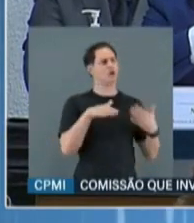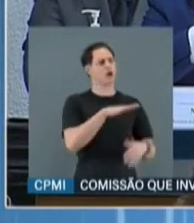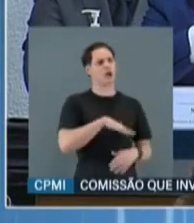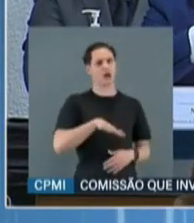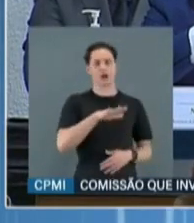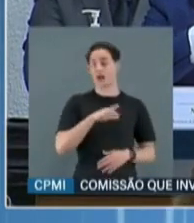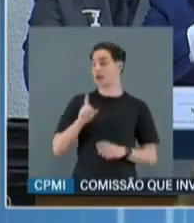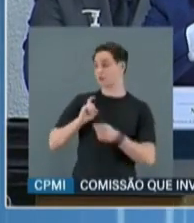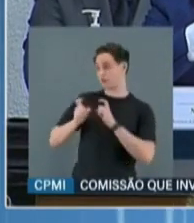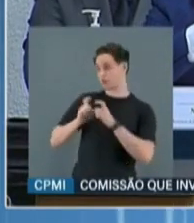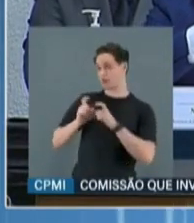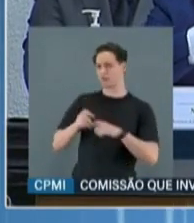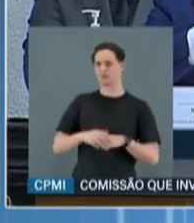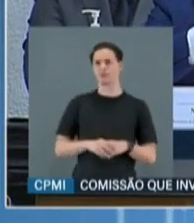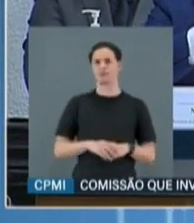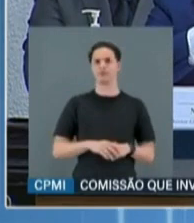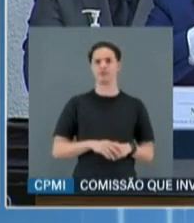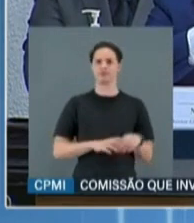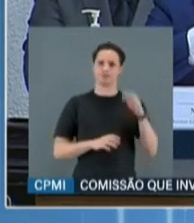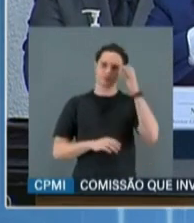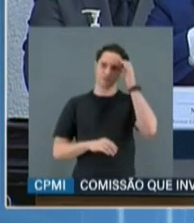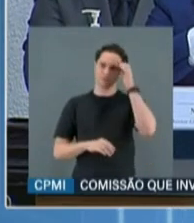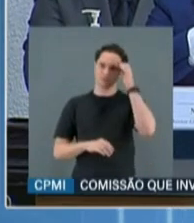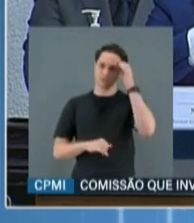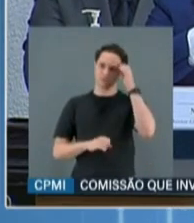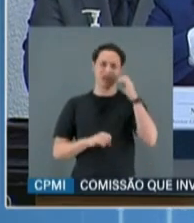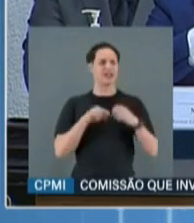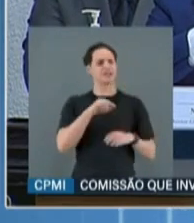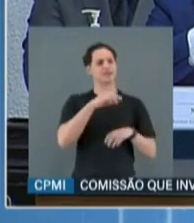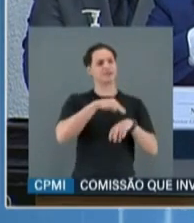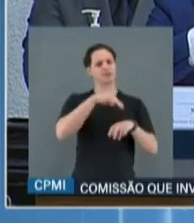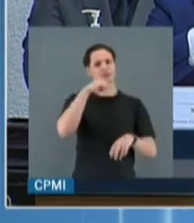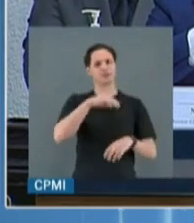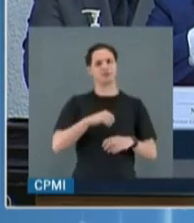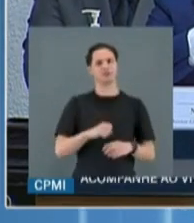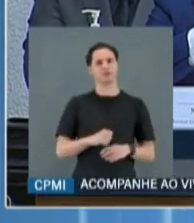atrapalhar. E ele também disse que a relação com o ex-presidente Jair